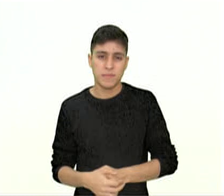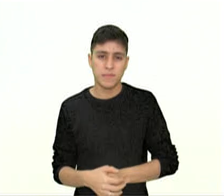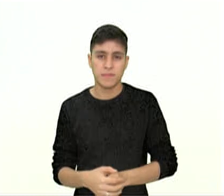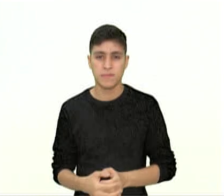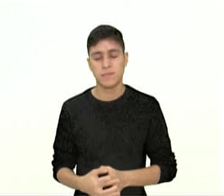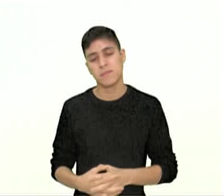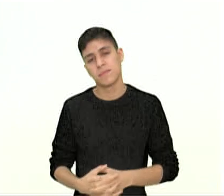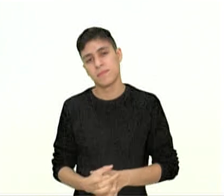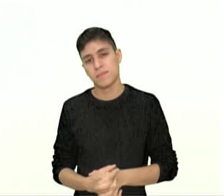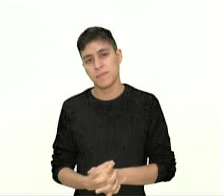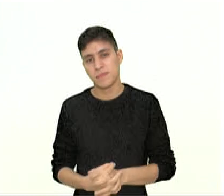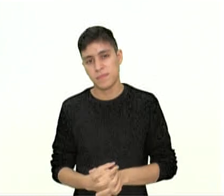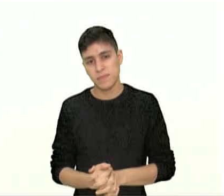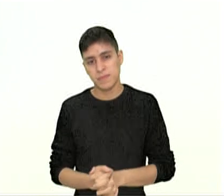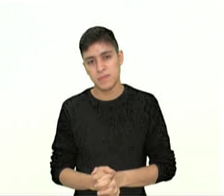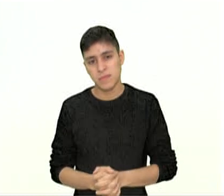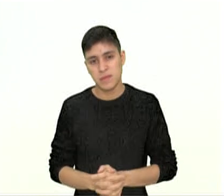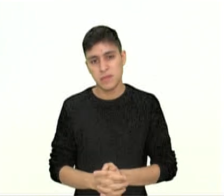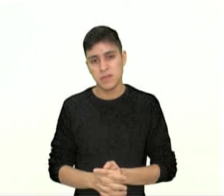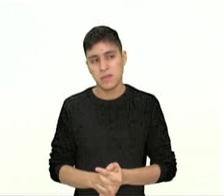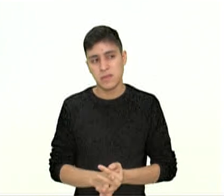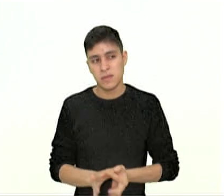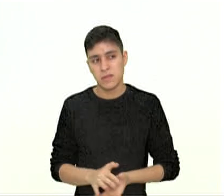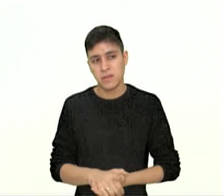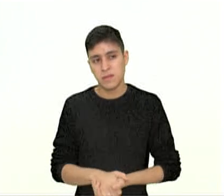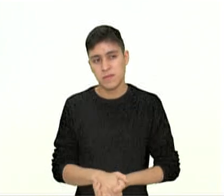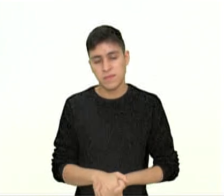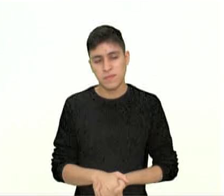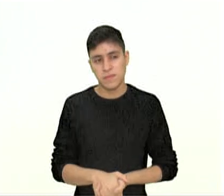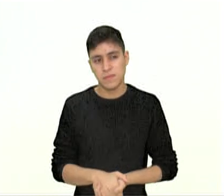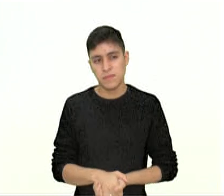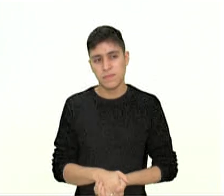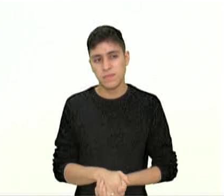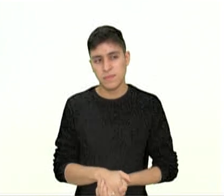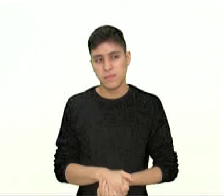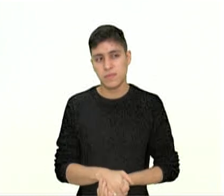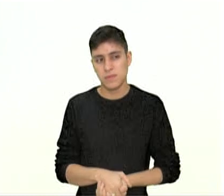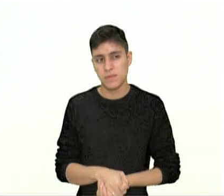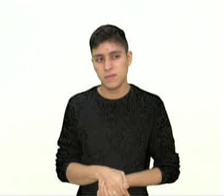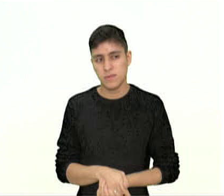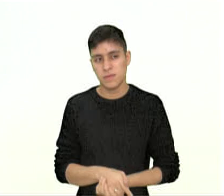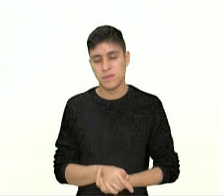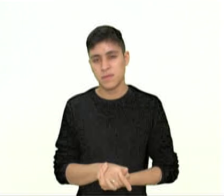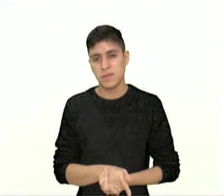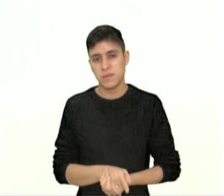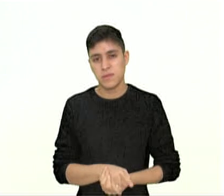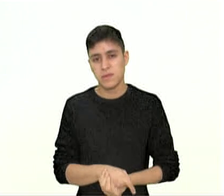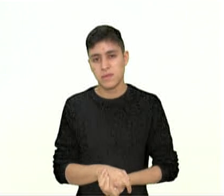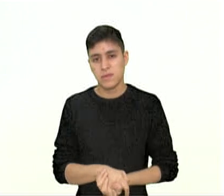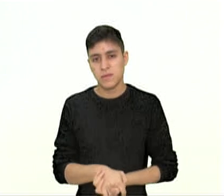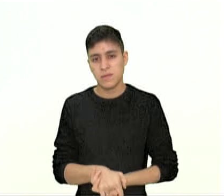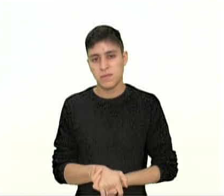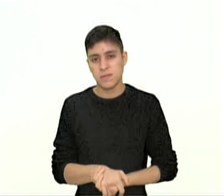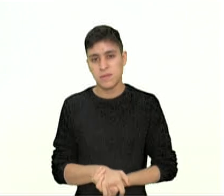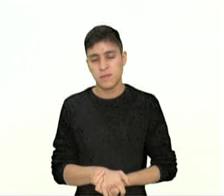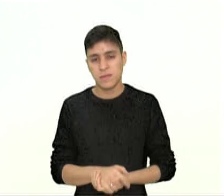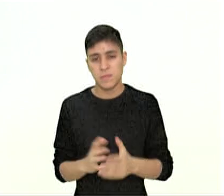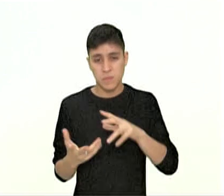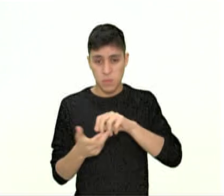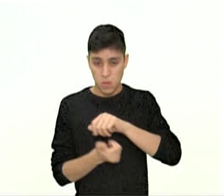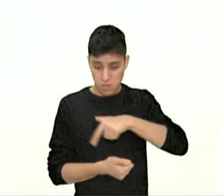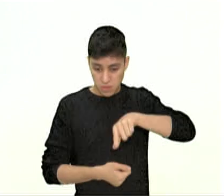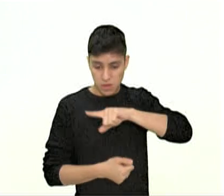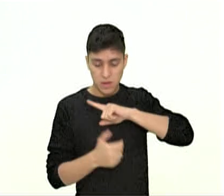casa. Ama sua casa. El mundo inteiro es nuestra casa. O mundo inteiro é a nossa